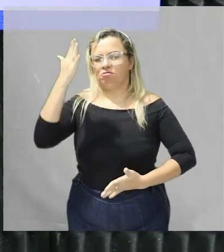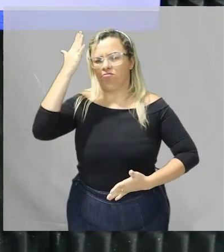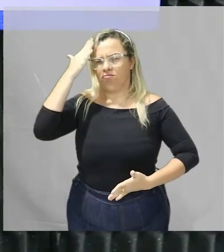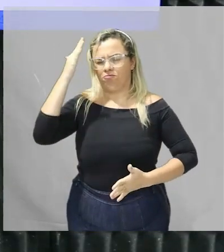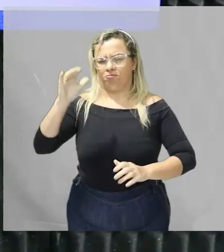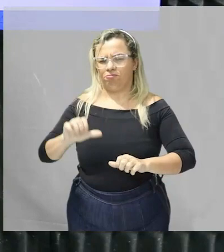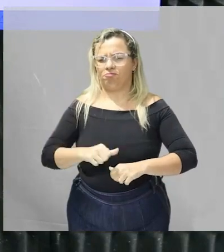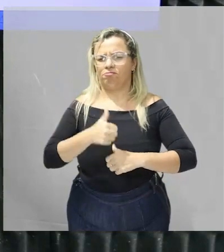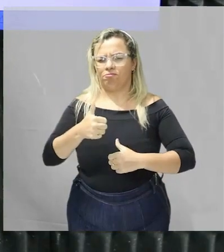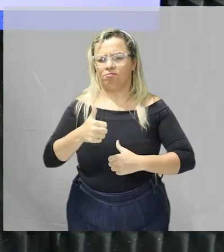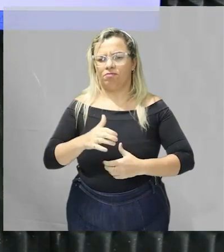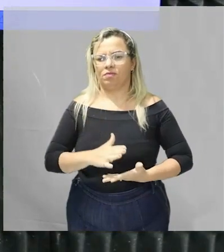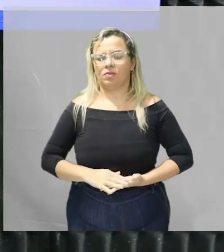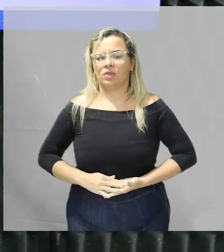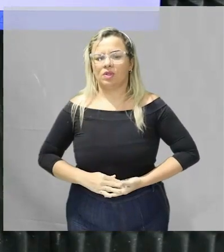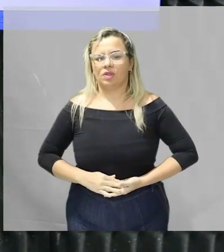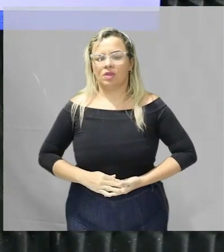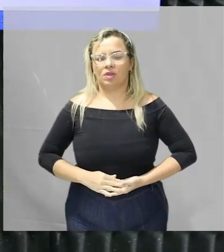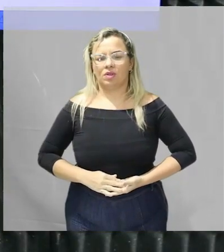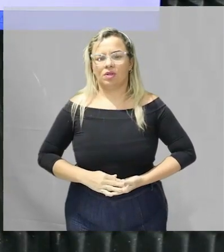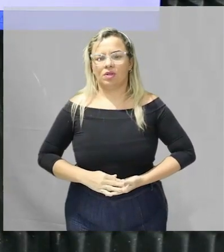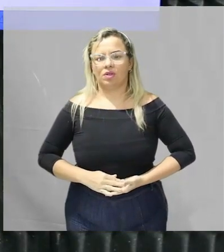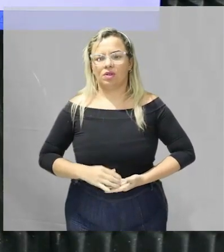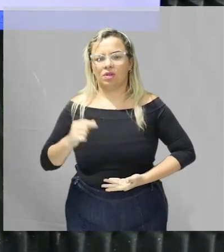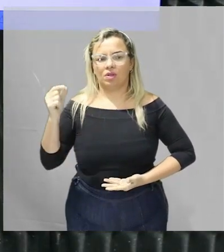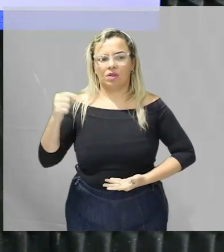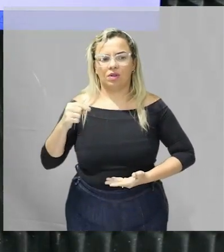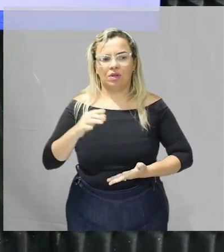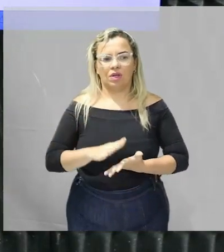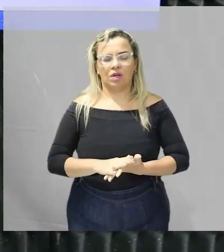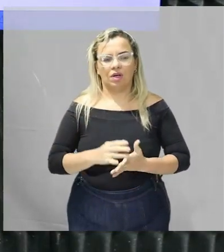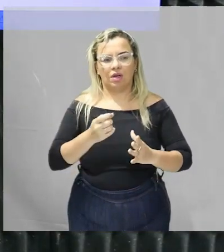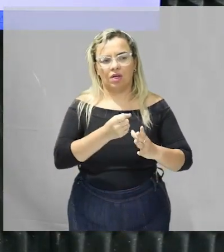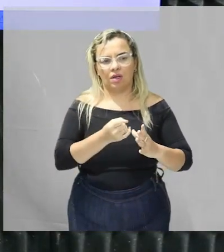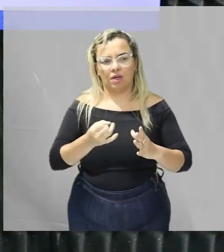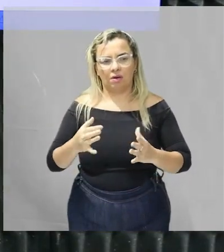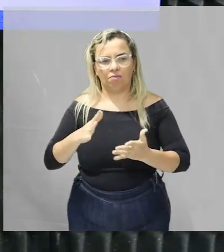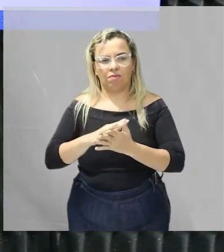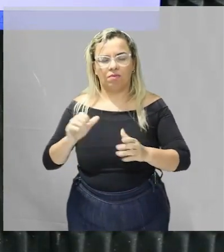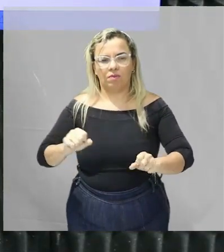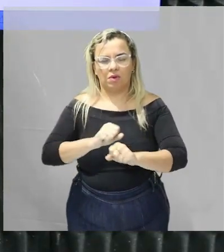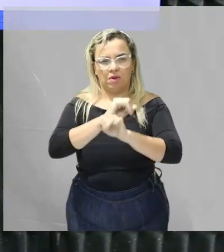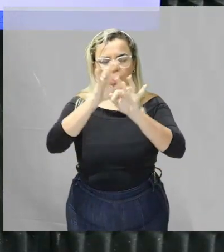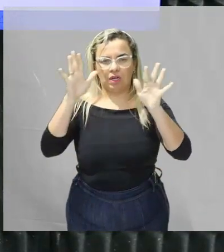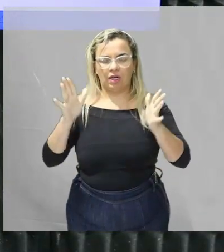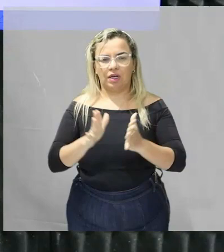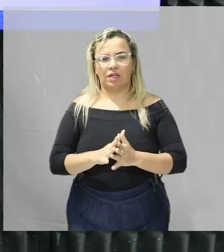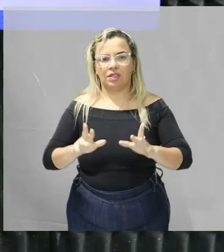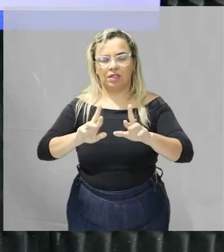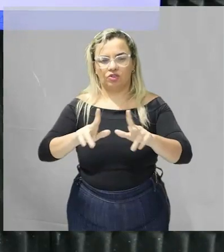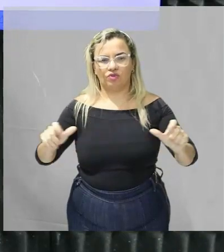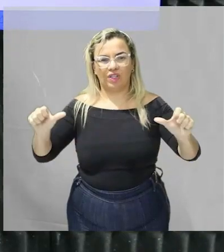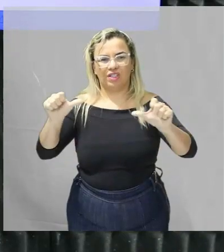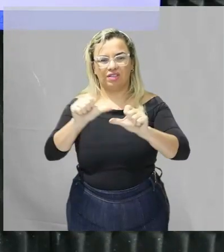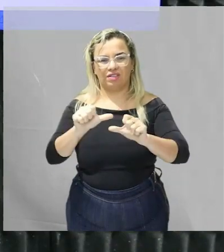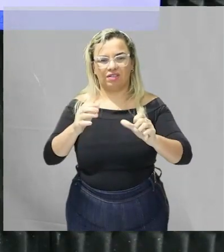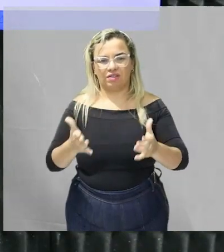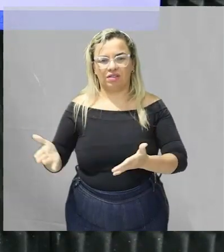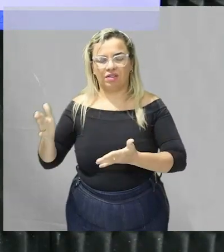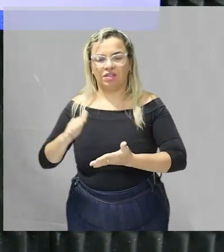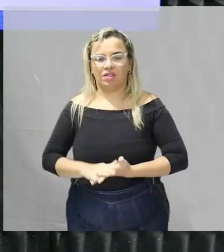assimetria comercial. Ali é o seguinte, ó, os números revelam com clareza a assimetria, essa diferença.